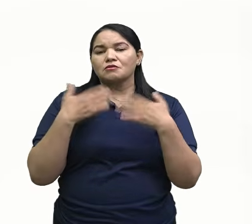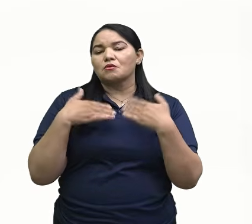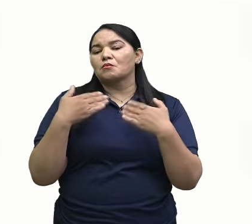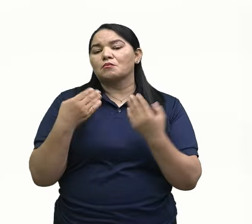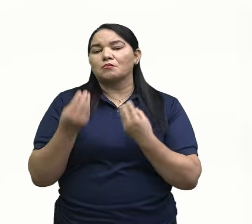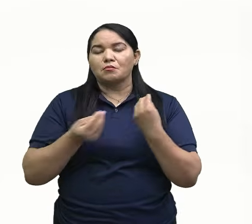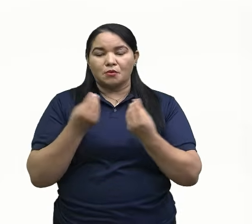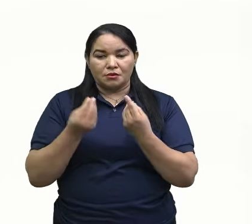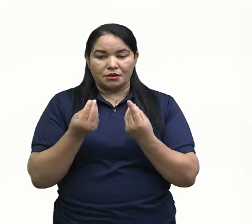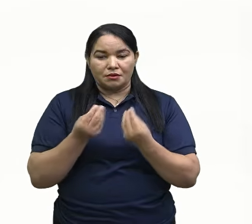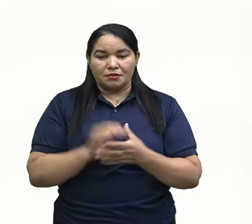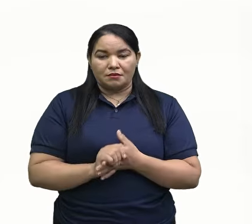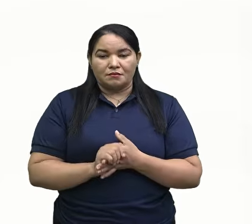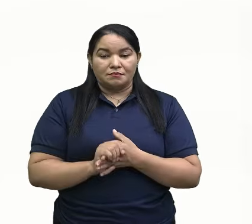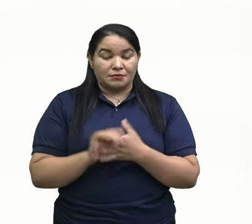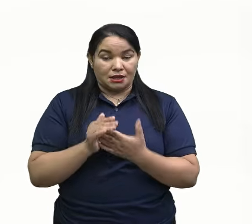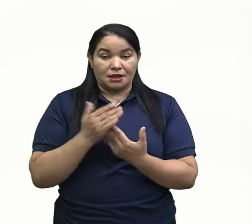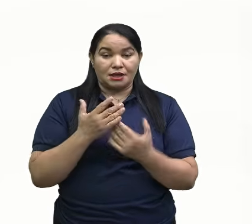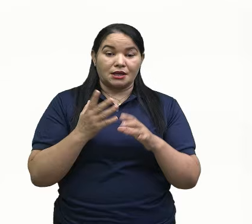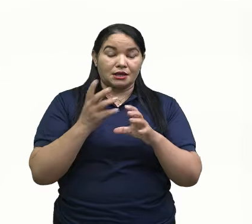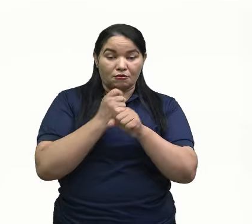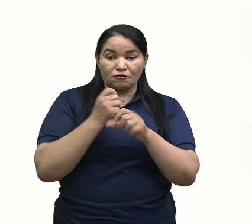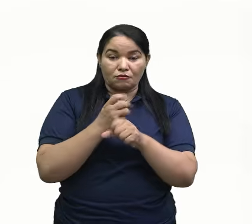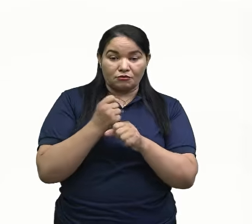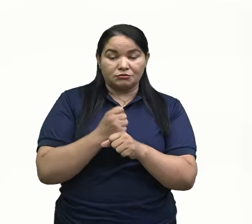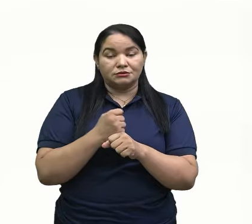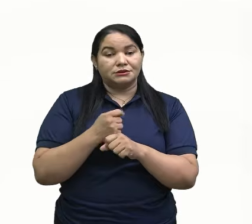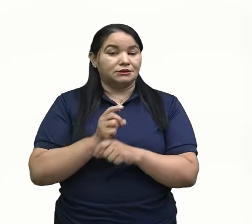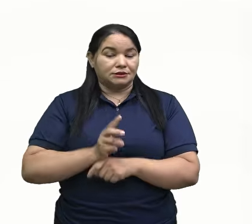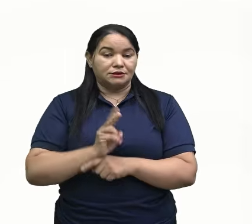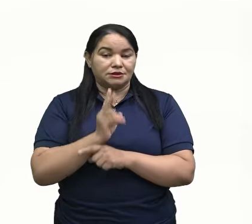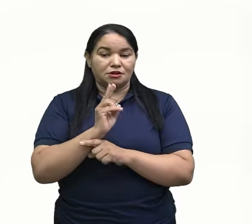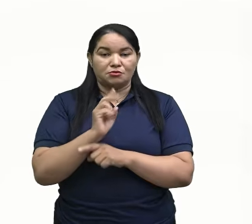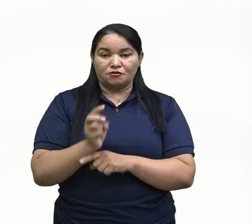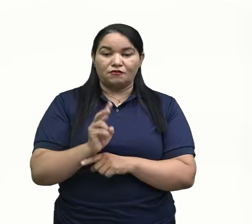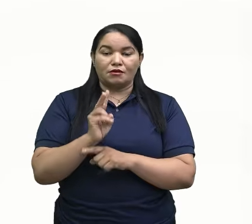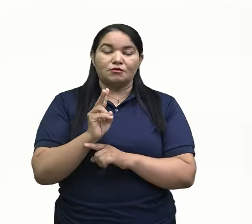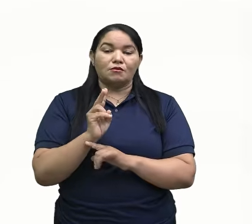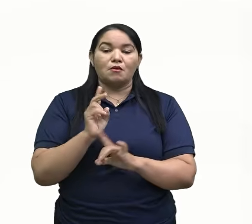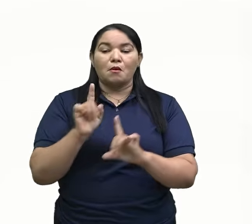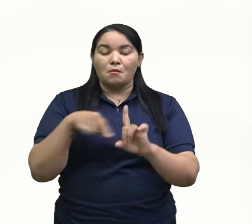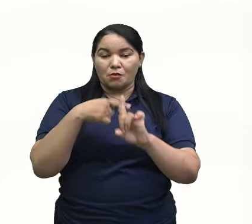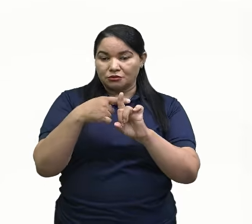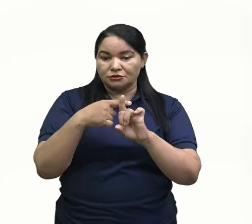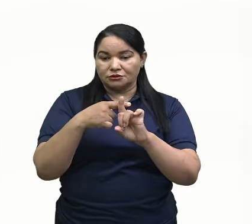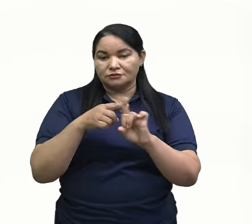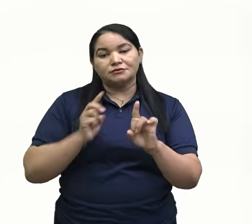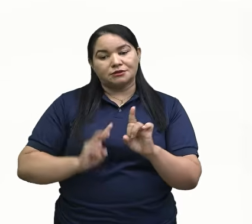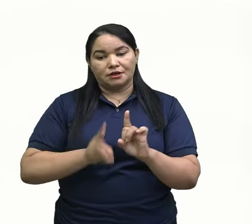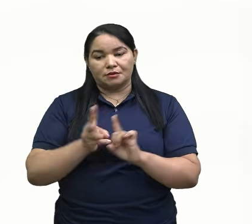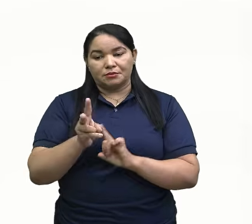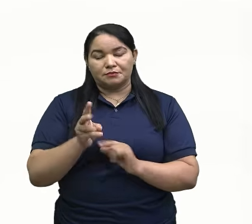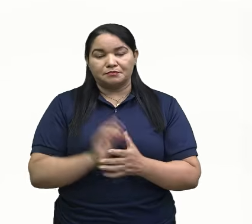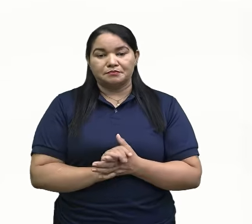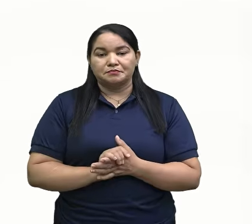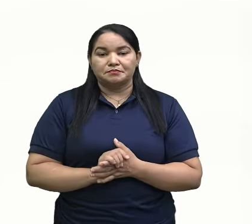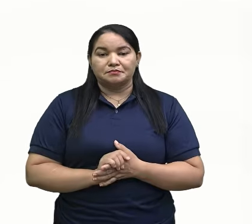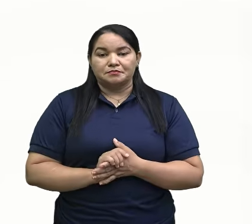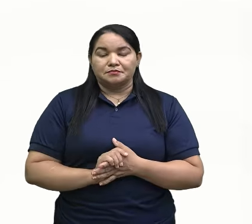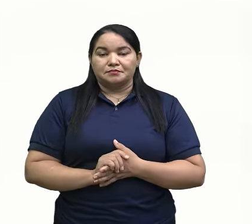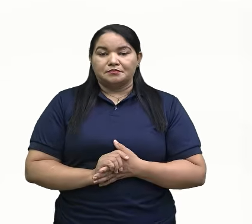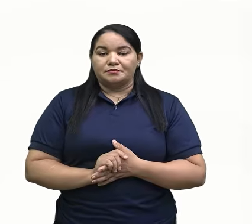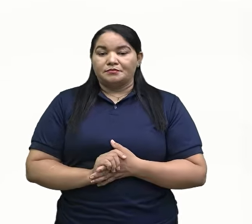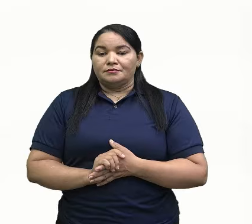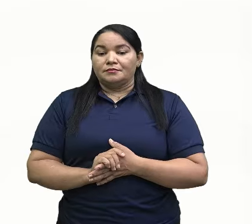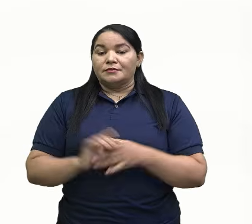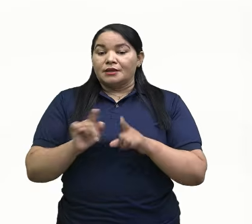depois do cálculo que é feito, vai ser sempre um valor positivo, tá? Então, é sempre um processo espontâneo.